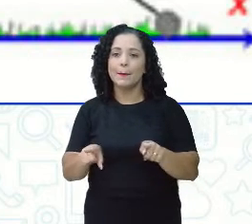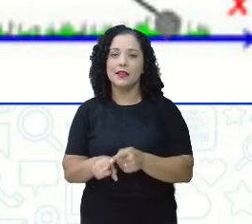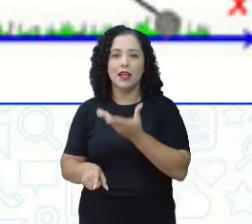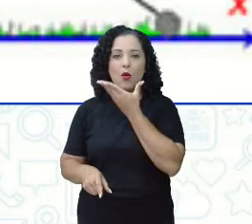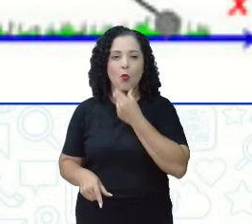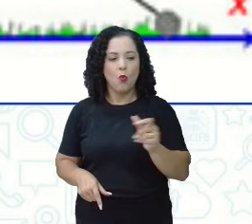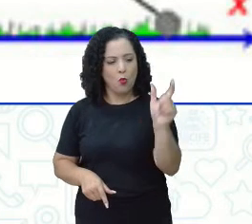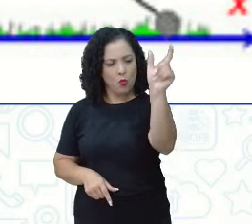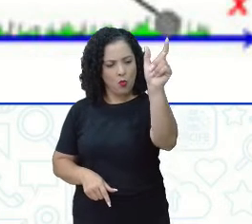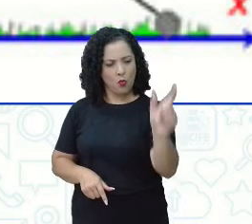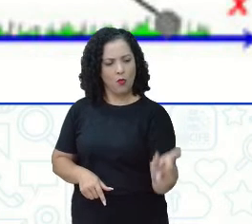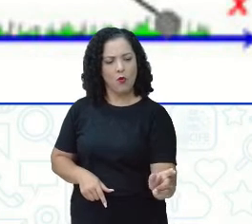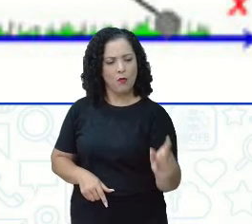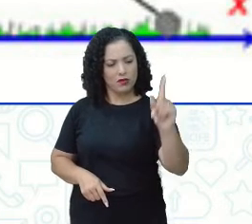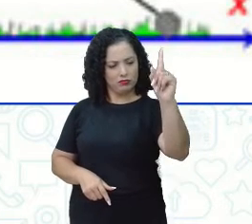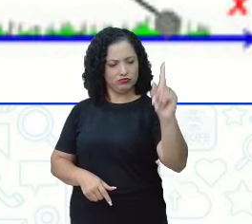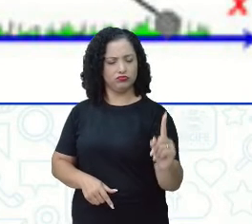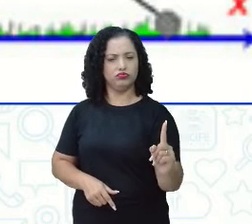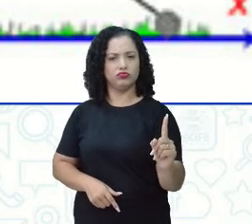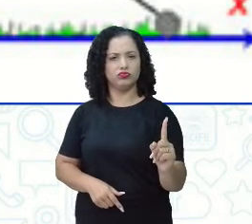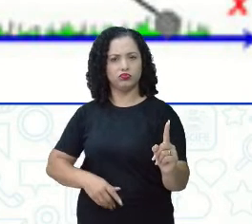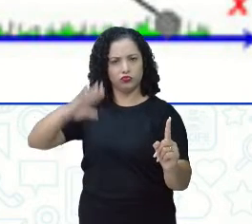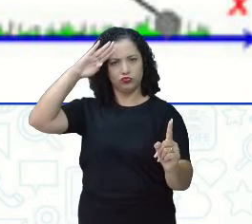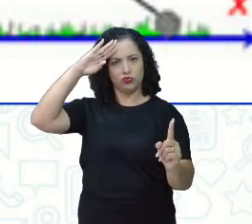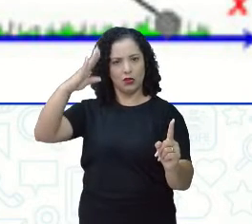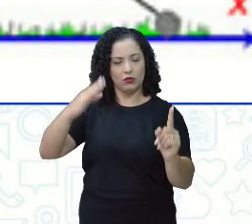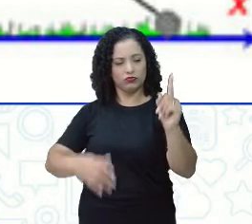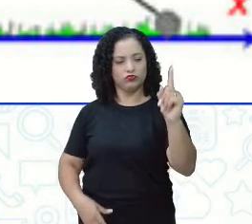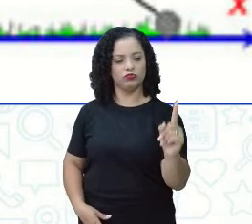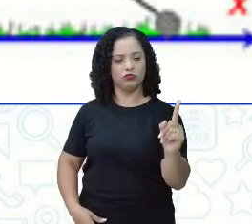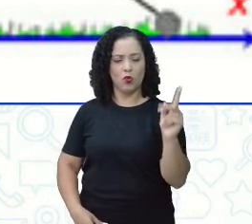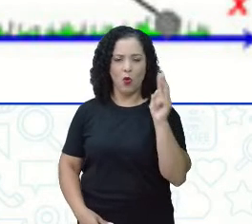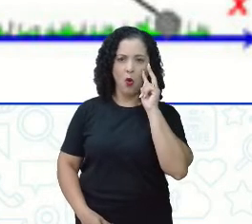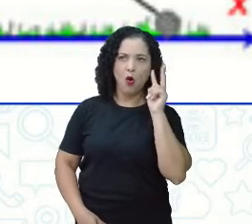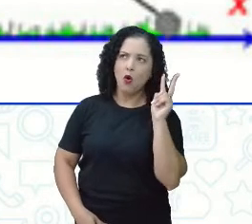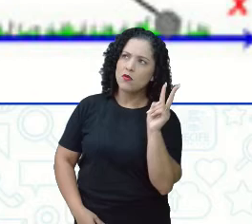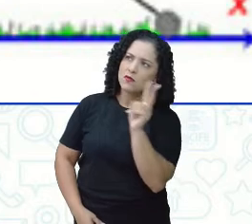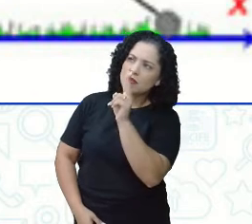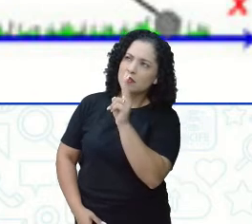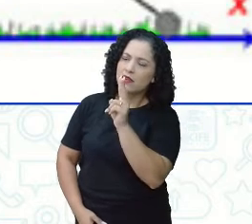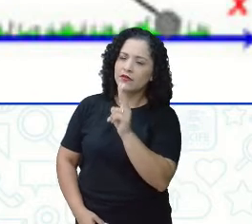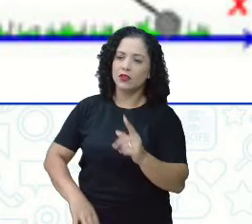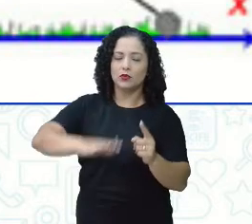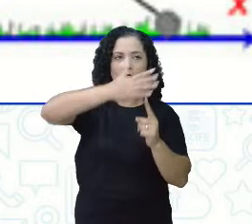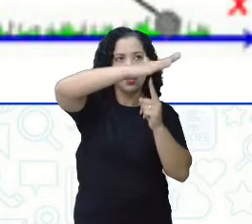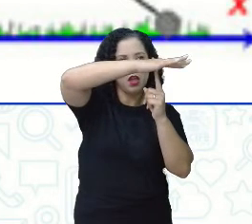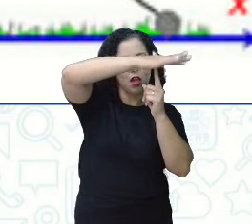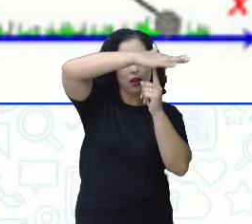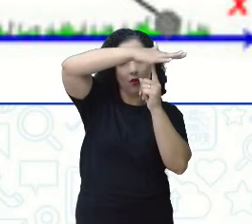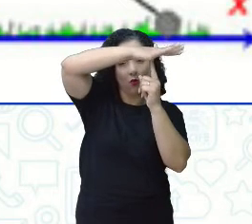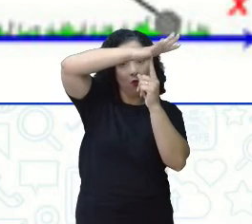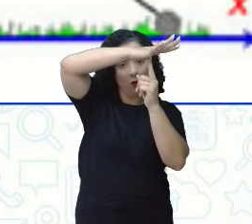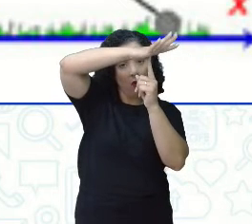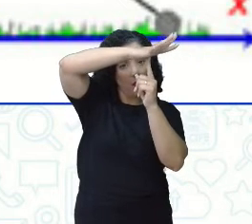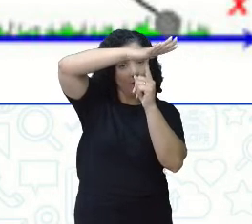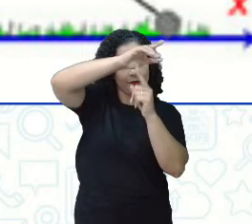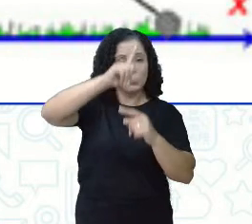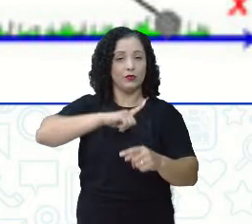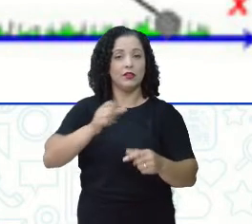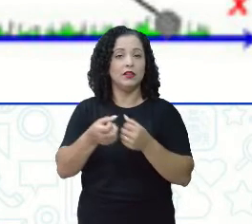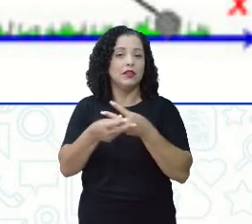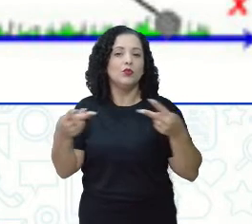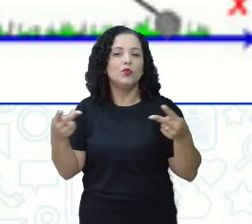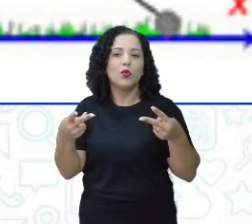oficial, ele está ali, né? Aquele soldado está ali observando que esse helicóptero ele lançou algo.